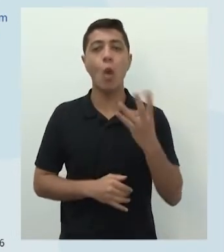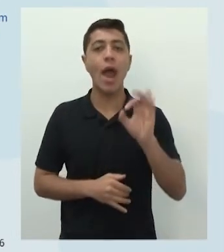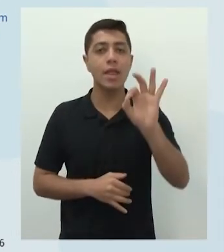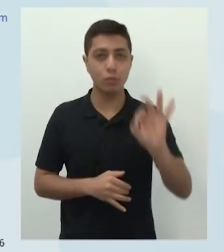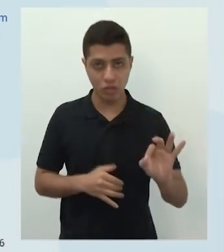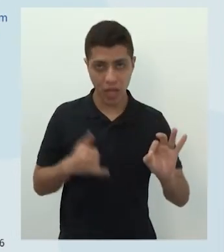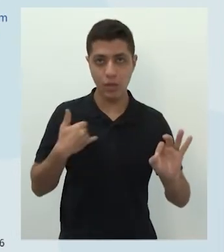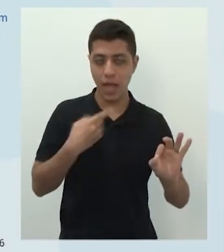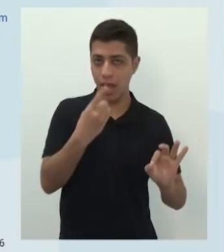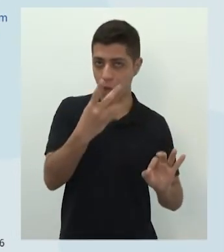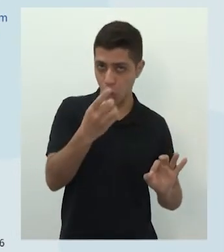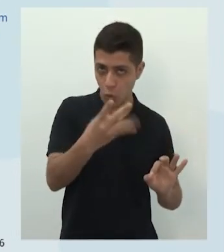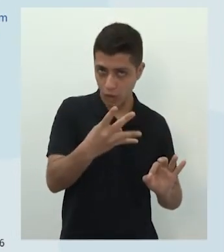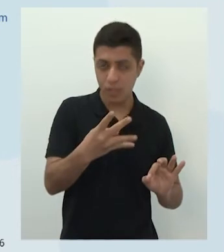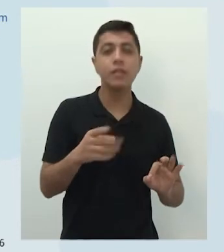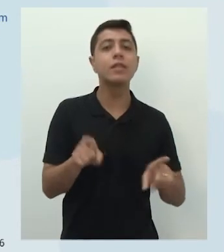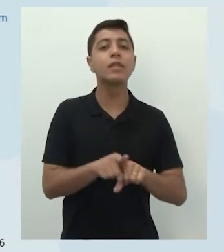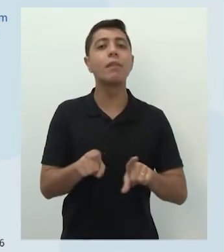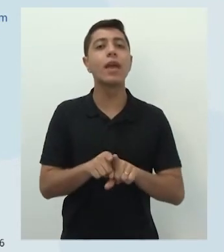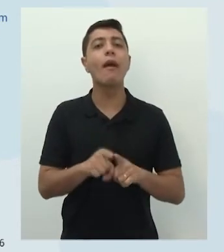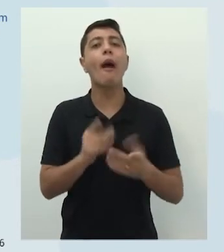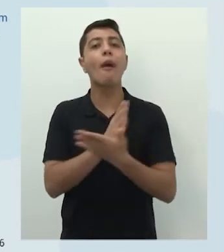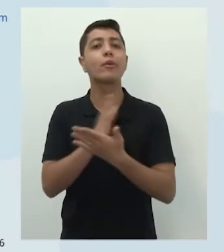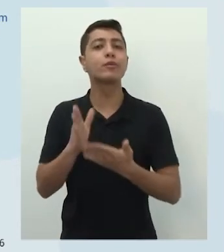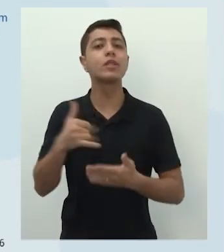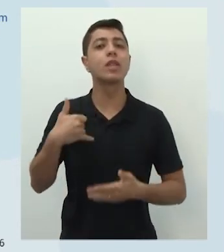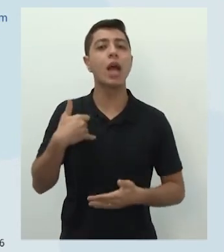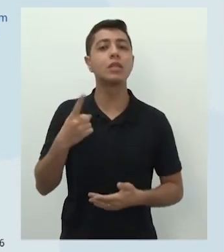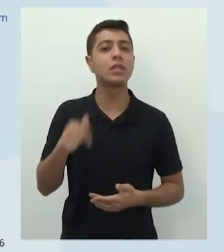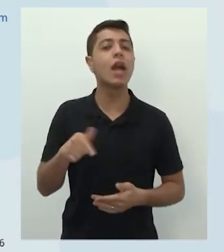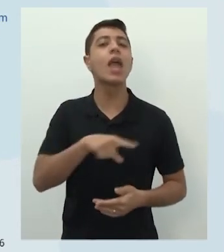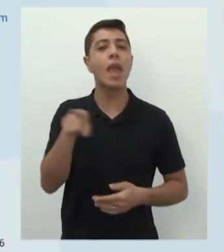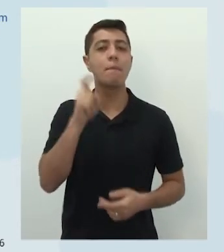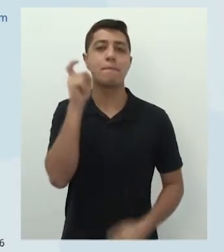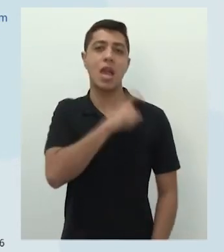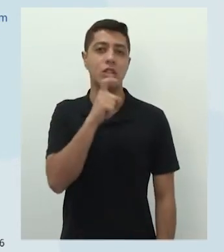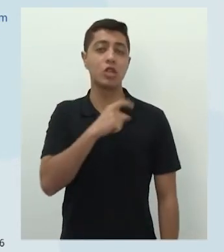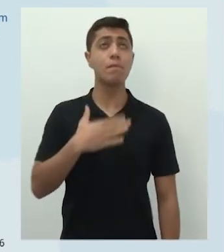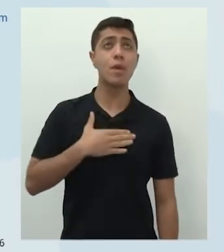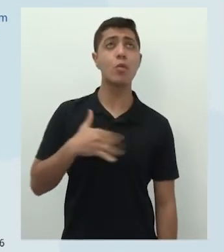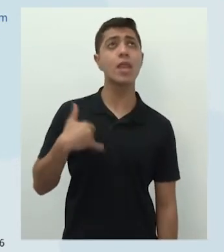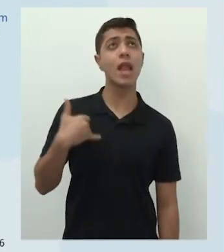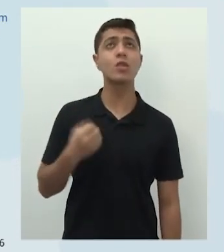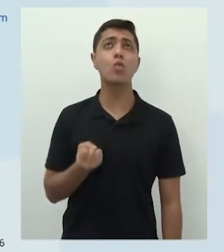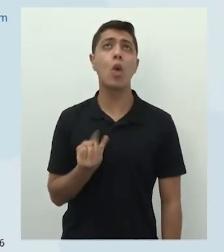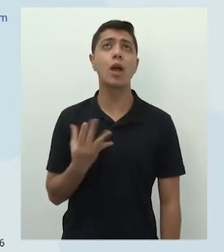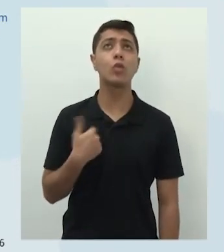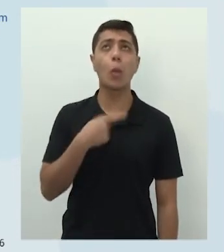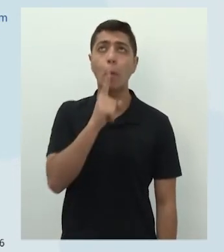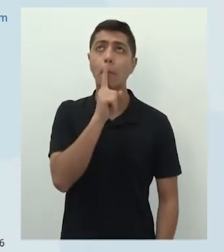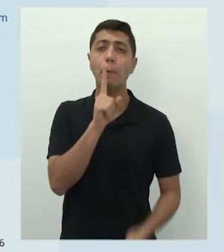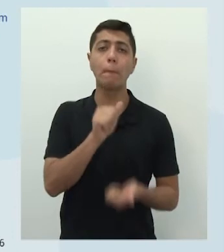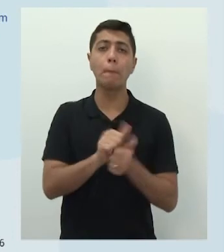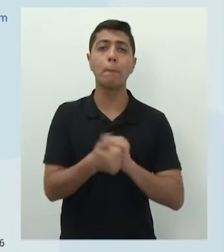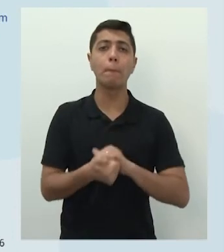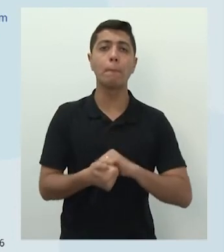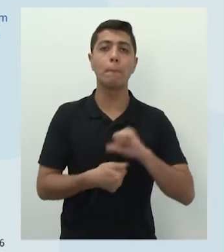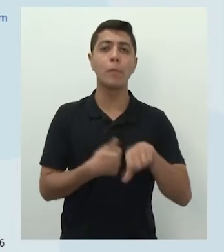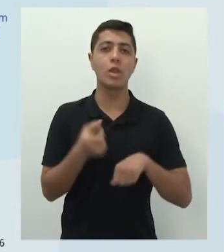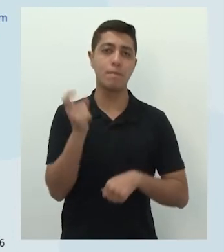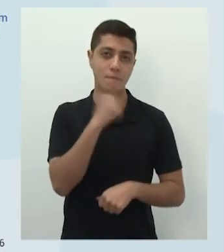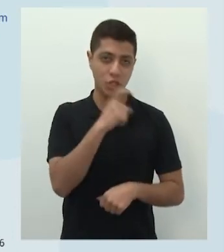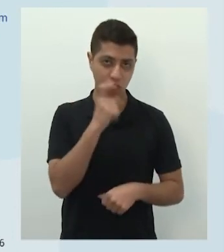mentindo a idade eu consigo criar um perfil na internet. Tudo bem, mas o que eu queria te mostrar é que acima de